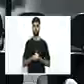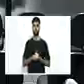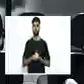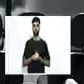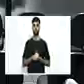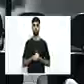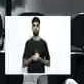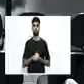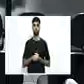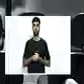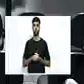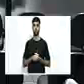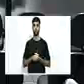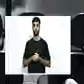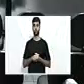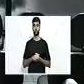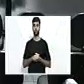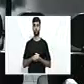Cardoso